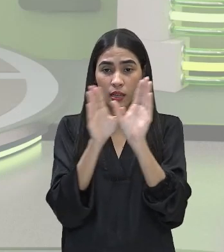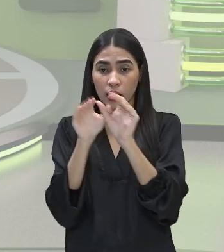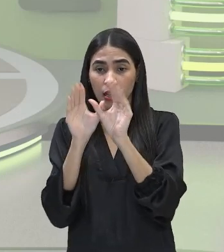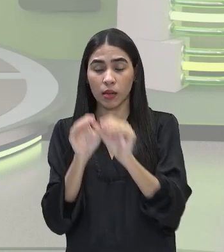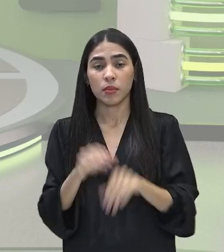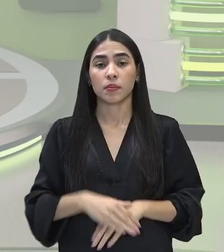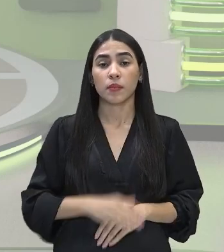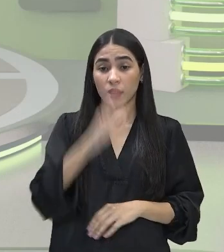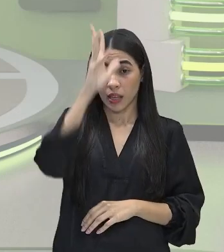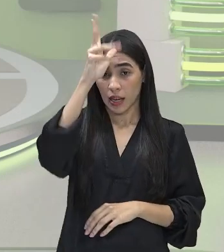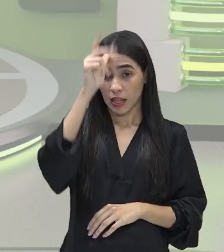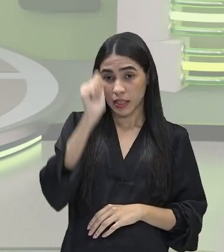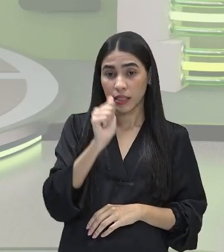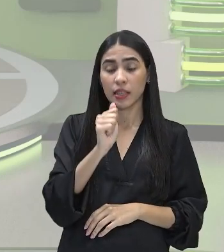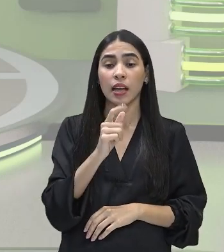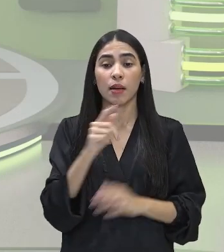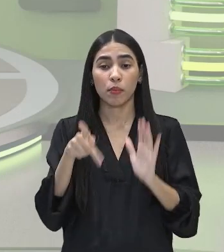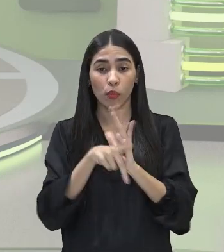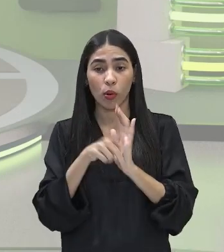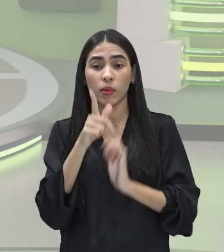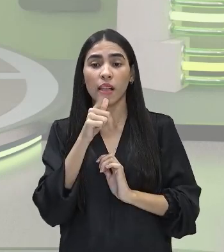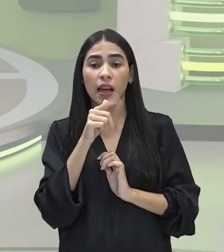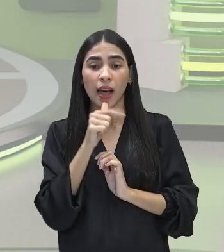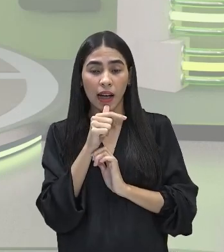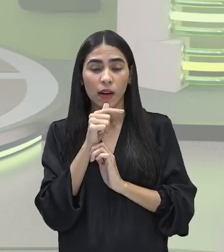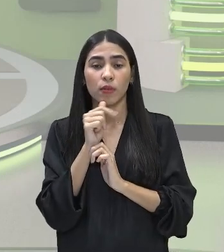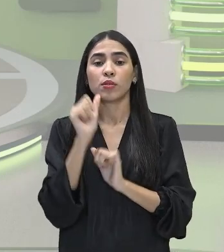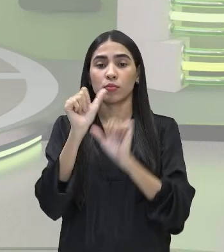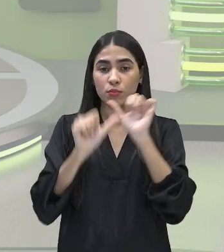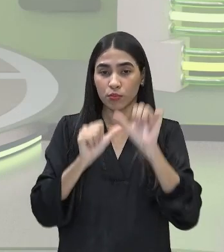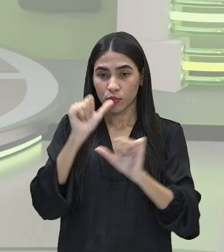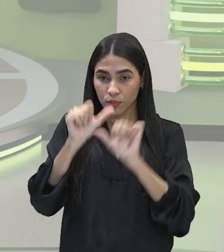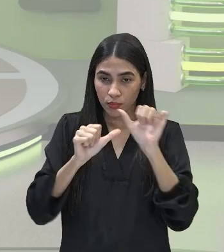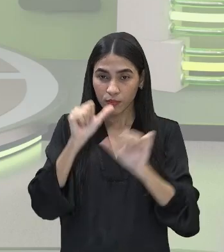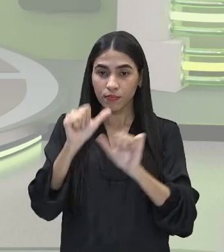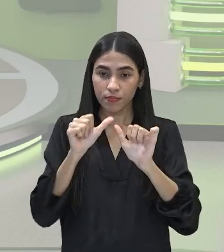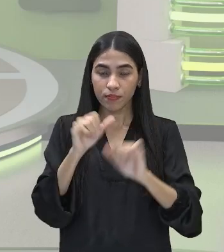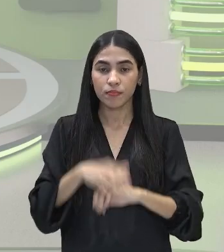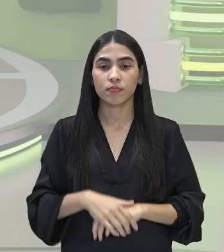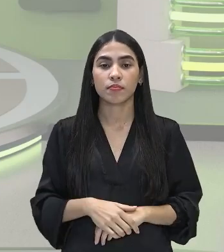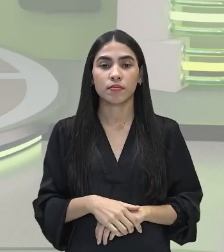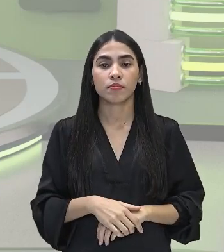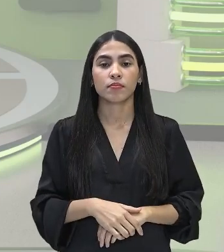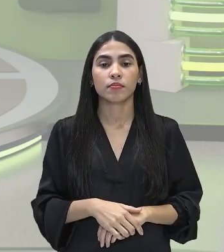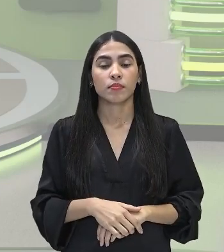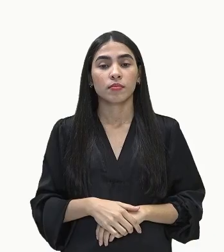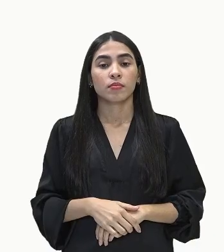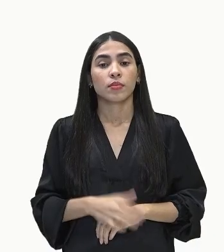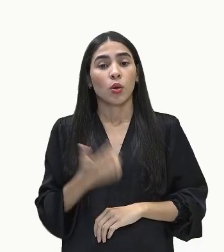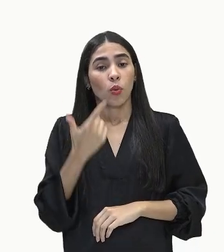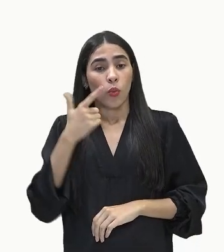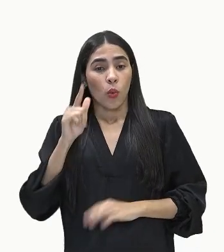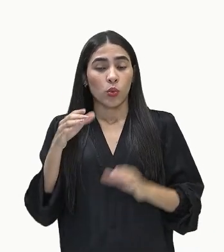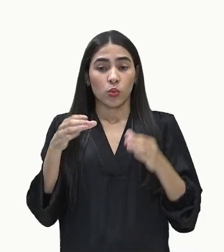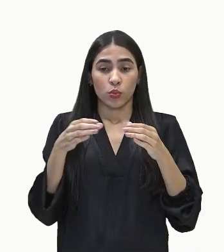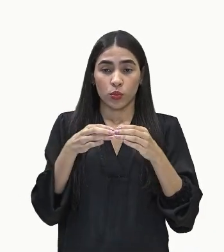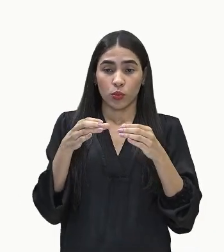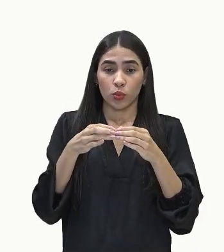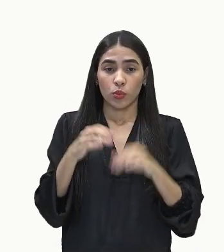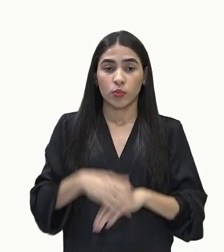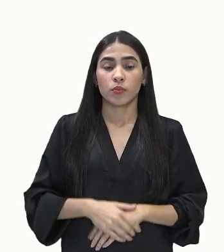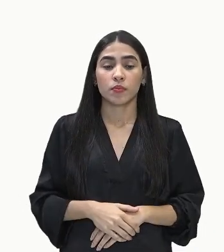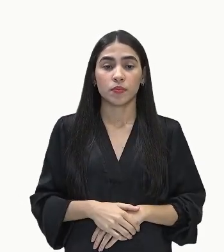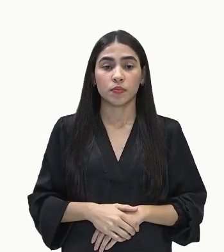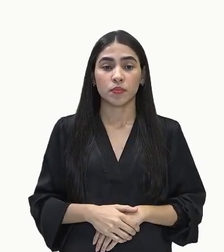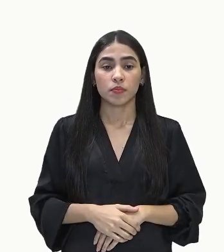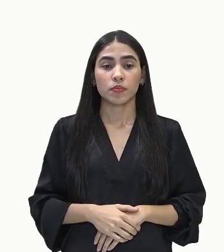d'água ela sofreu essa mudança depois dos estudos filogenéticos, ela foi reagrupada. O último exemplo que eu trago para vocês